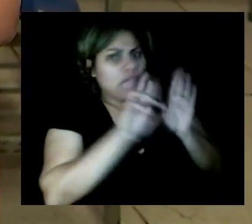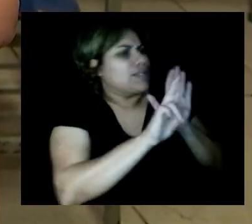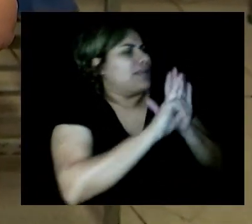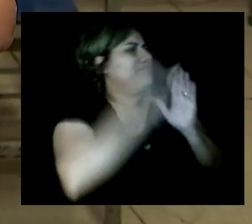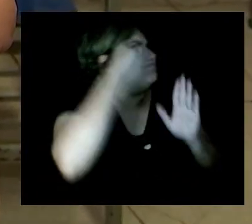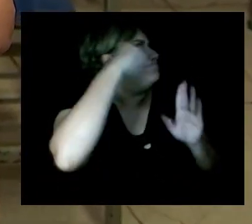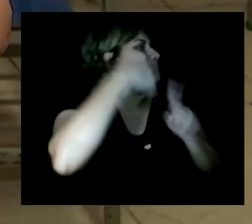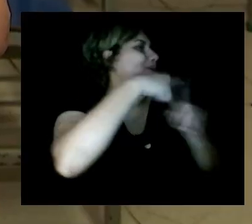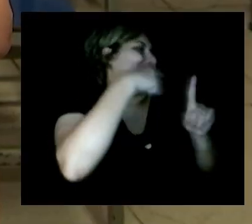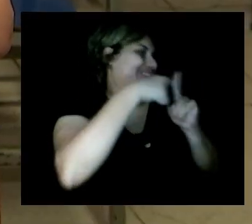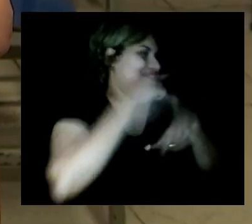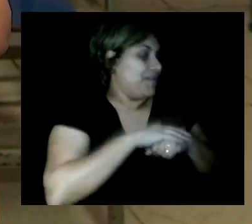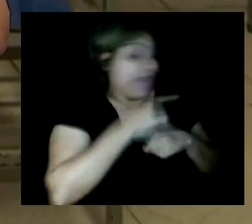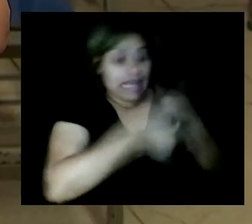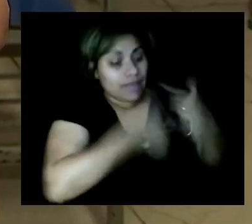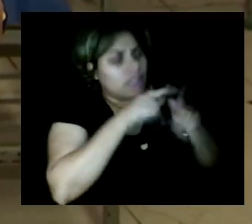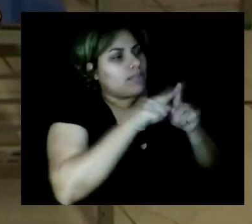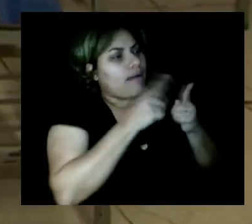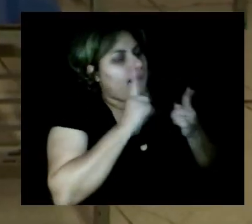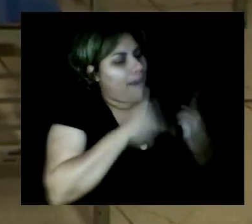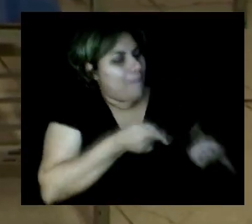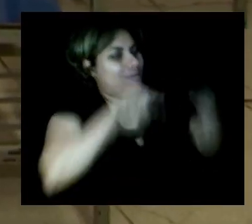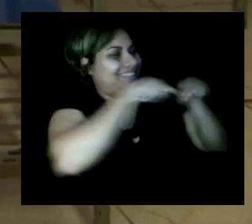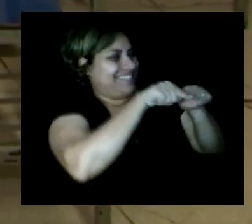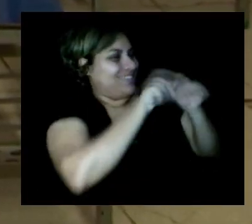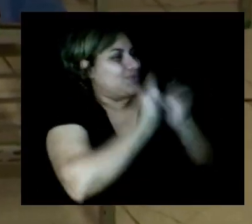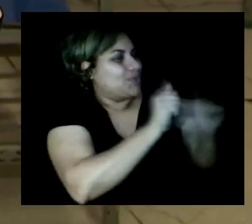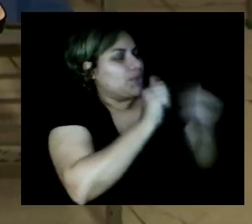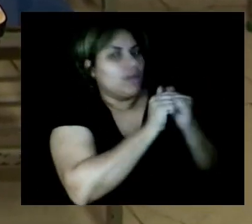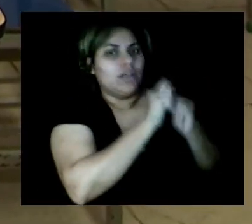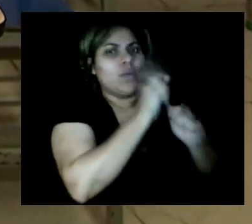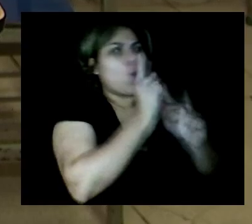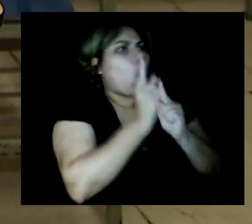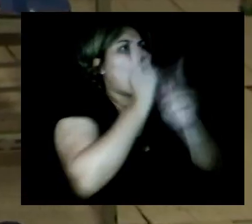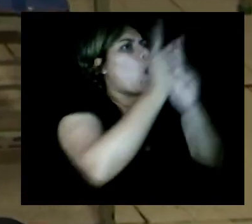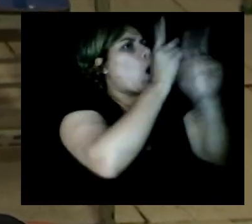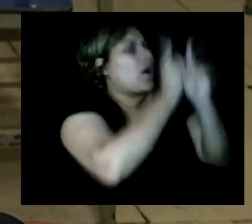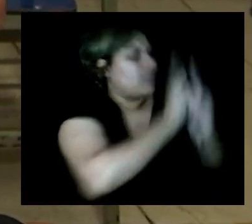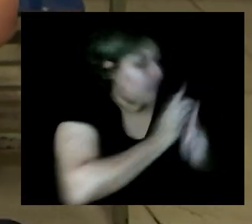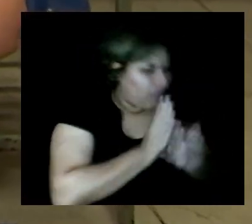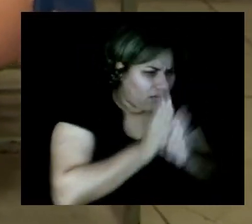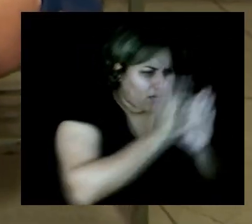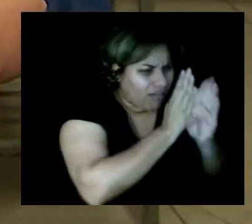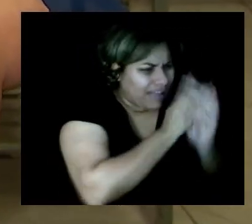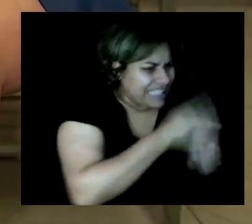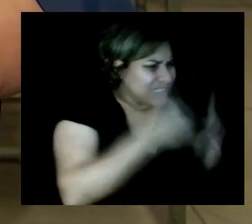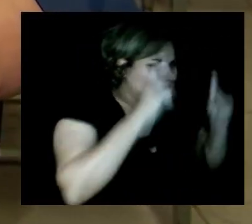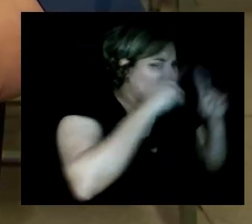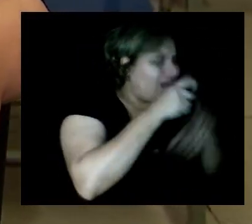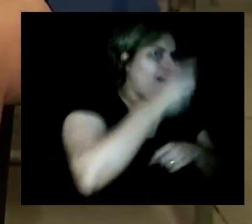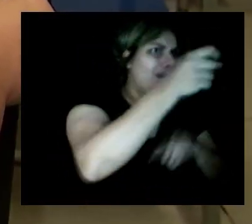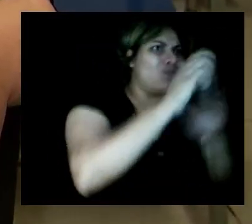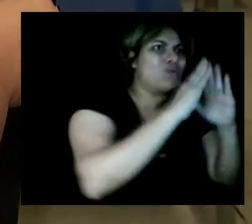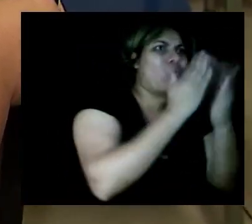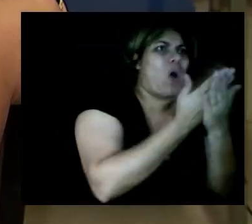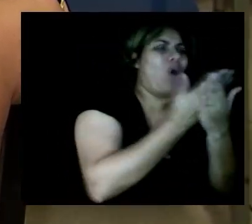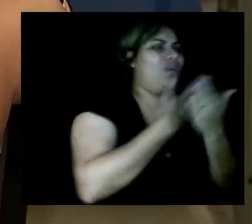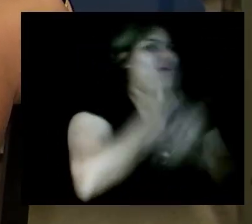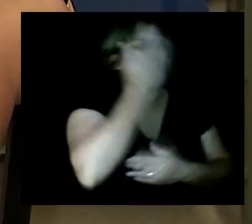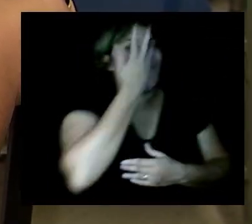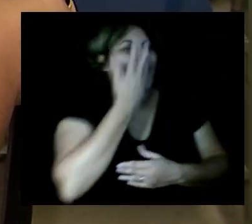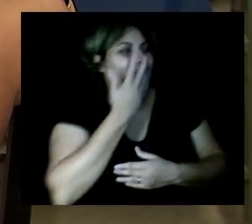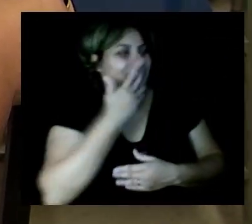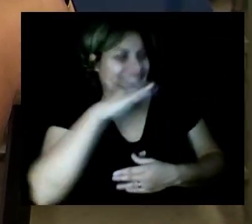trabalho muito assim de parceria, porque eu fui encontrando muitas demandas de dificuldades na escola, na creche, no período infantil, quando foi para o primeiro